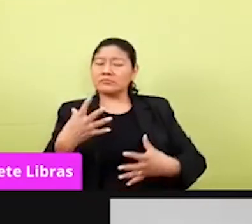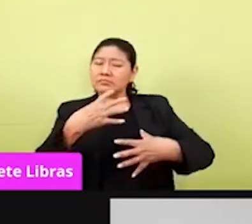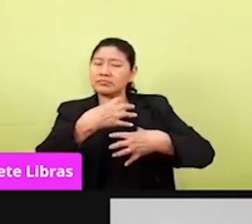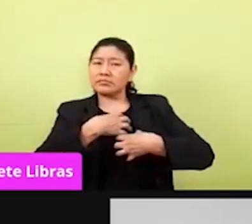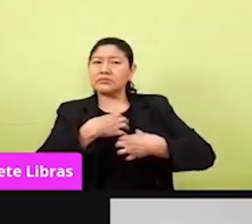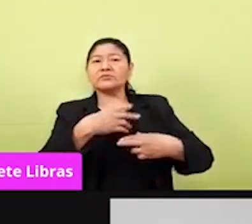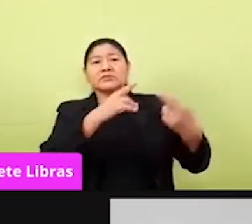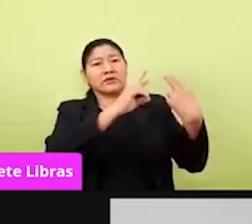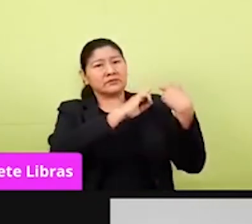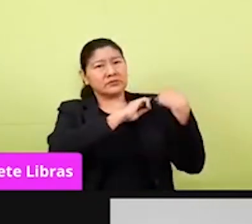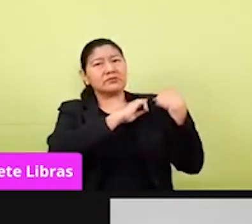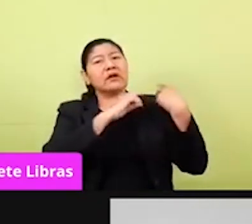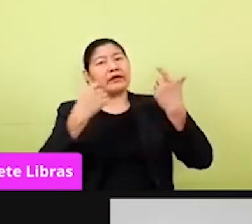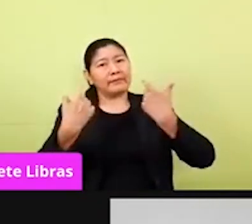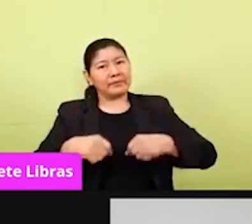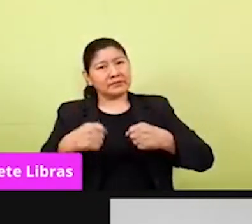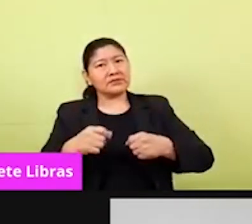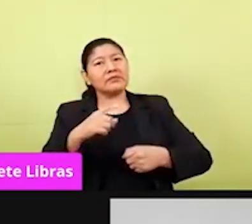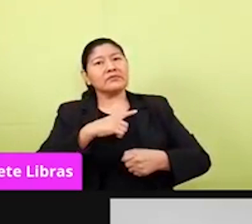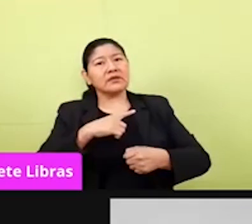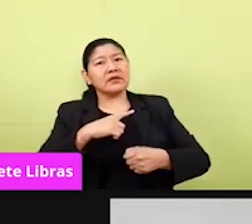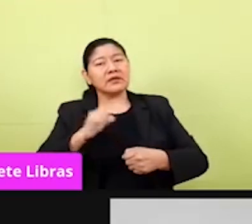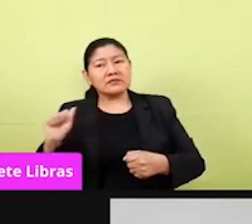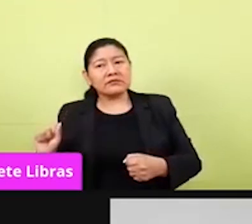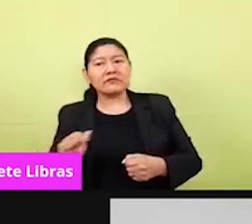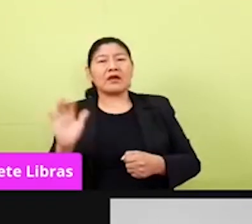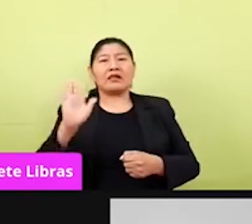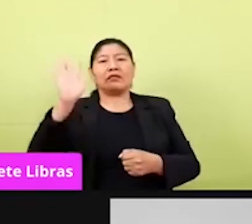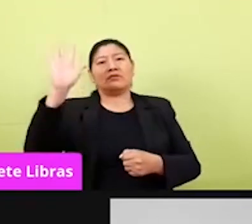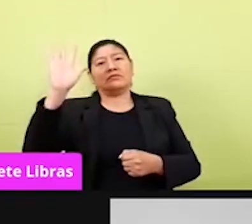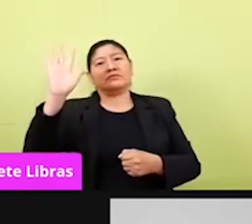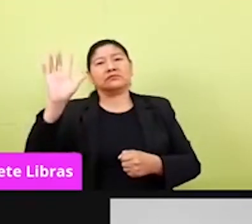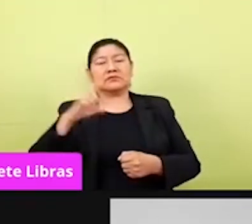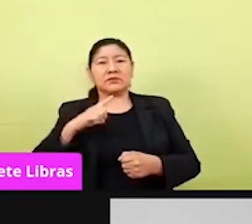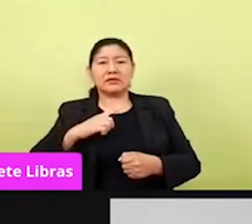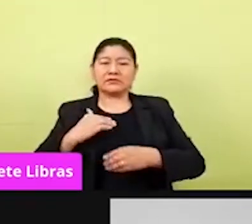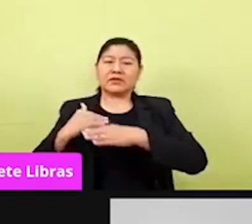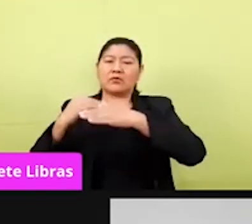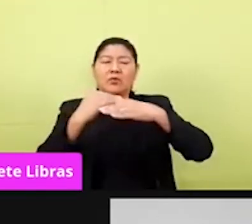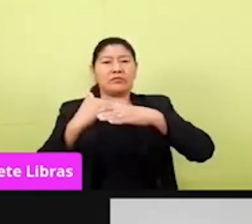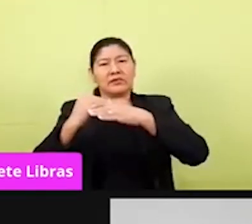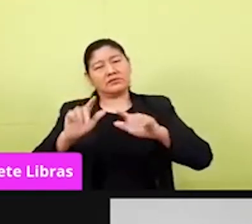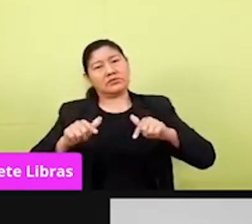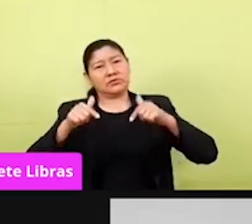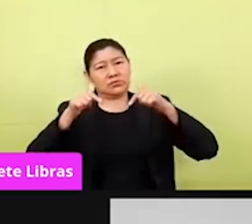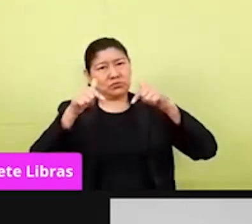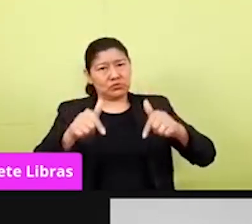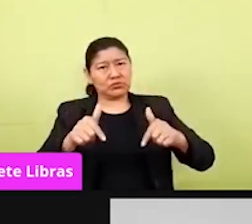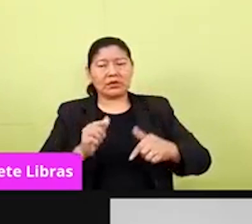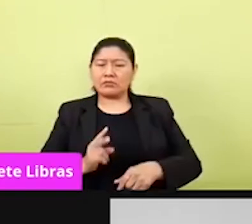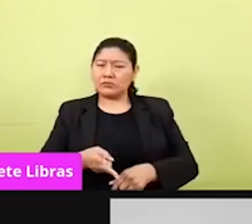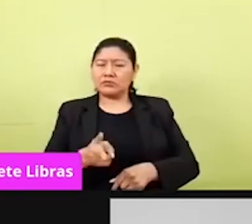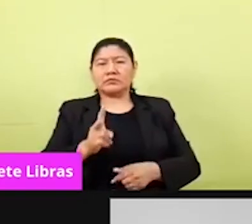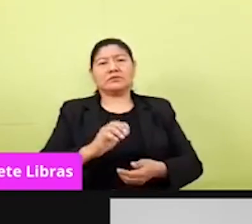ser mantido, né? Essa indignação é o que nos move para tentar mudar essa realidade. Continuamos na